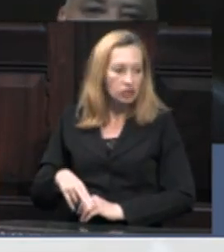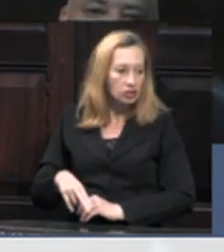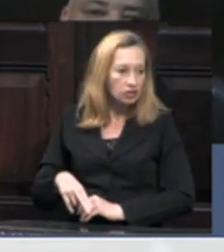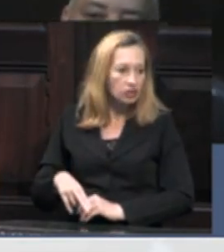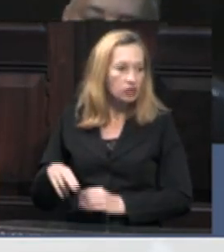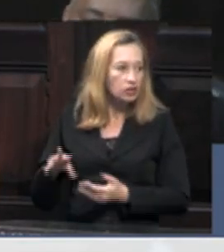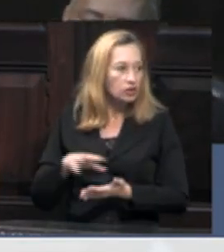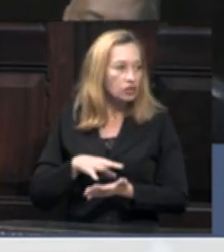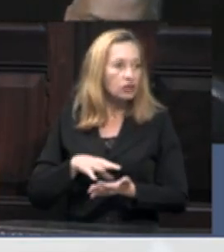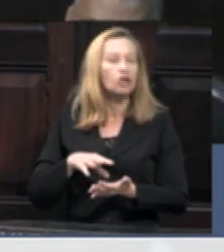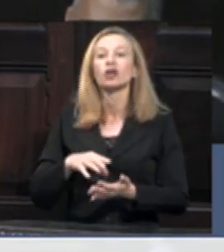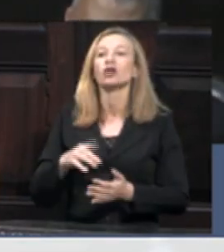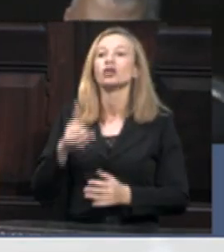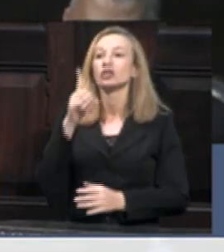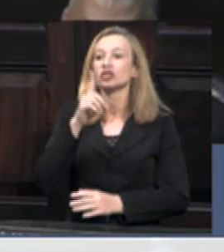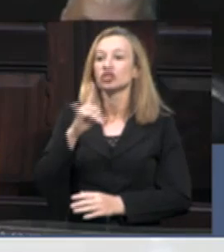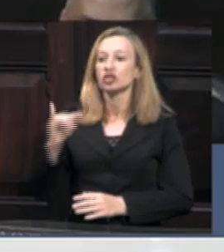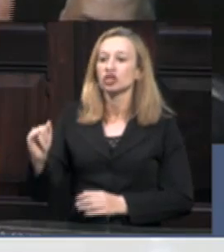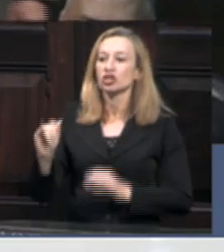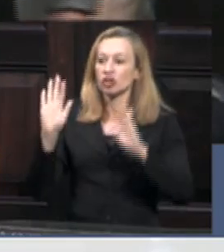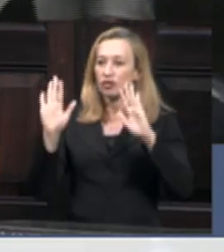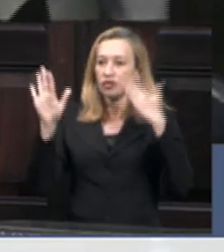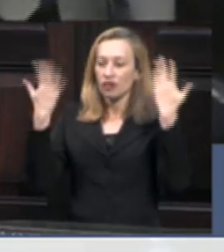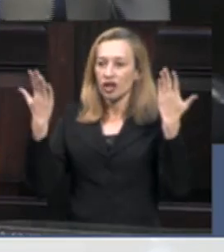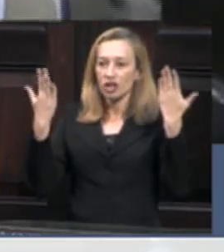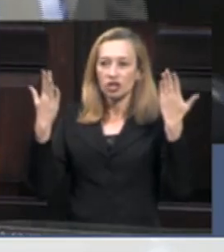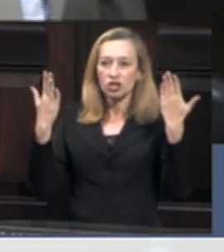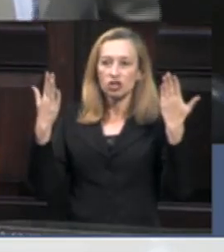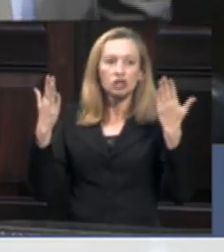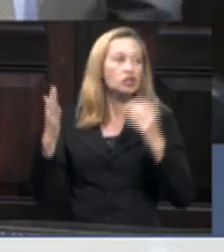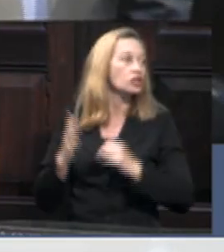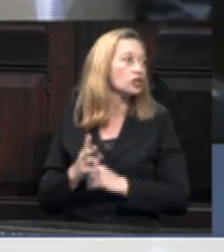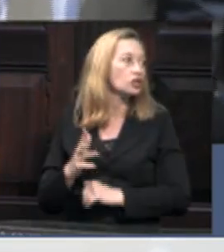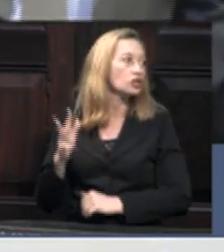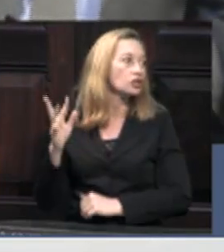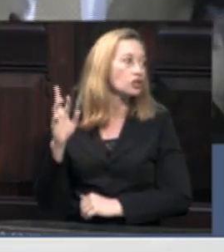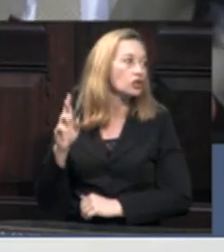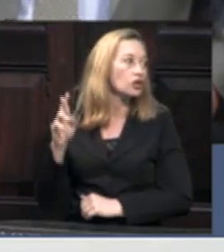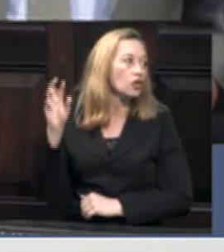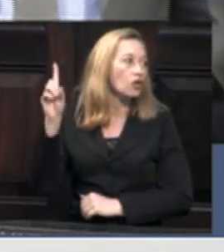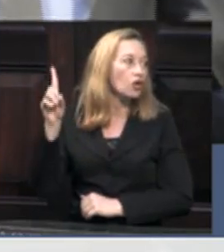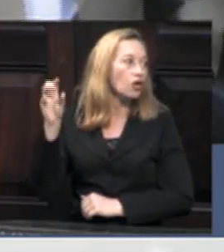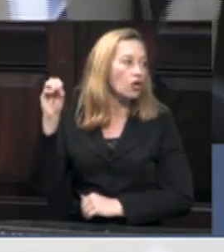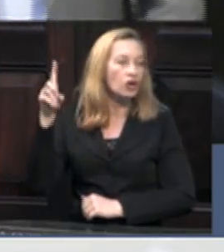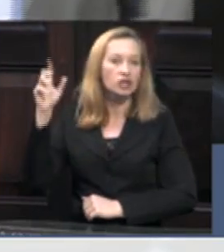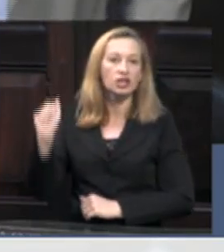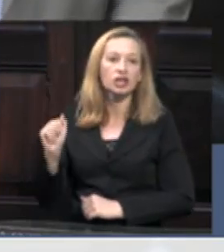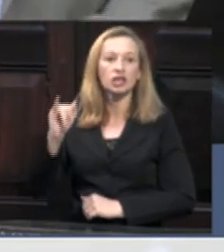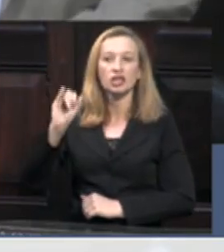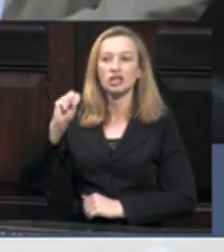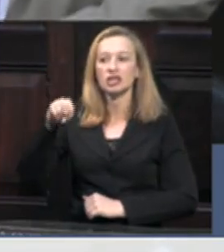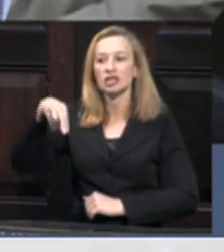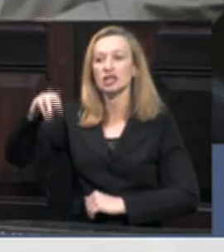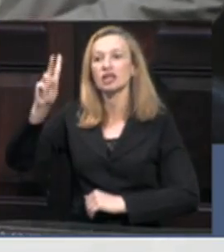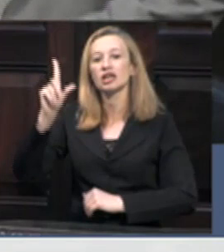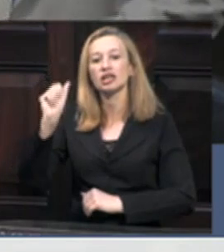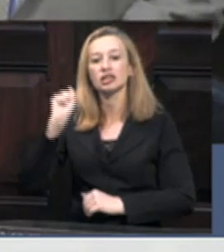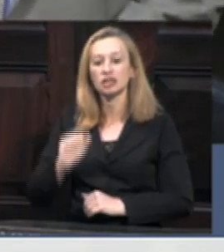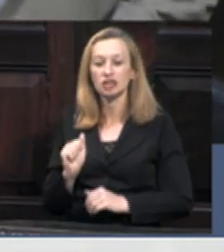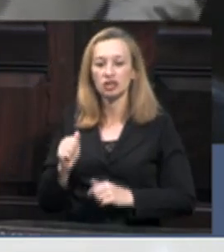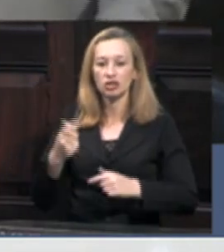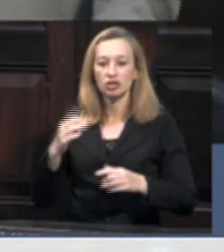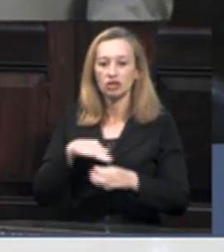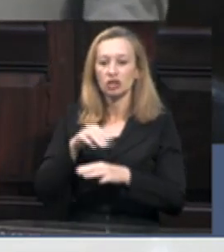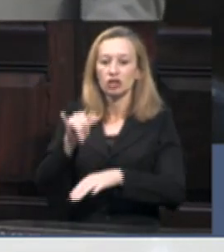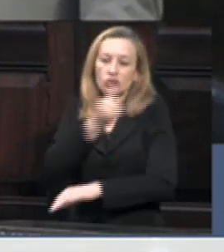consolidação das datas comemorativas do Estado do Rio de Janeiro, a Semana Estadual do Circuito de Rodas de Rima, Slam e Poesia no Estado do Rio de Janeiro. Em discussão. Não havendo que queira